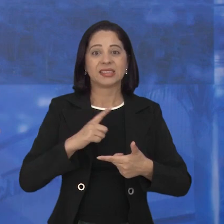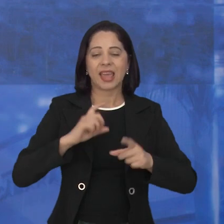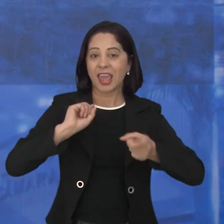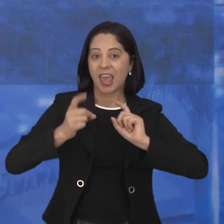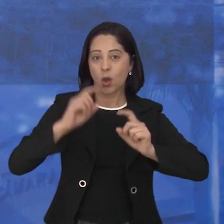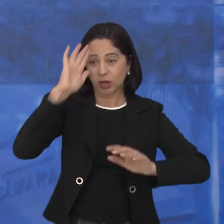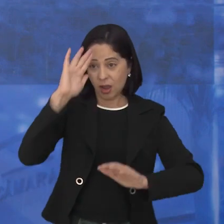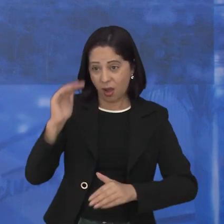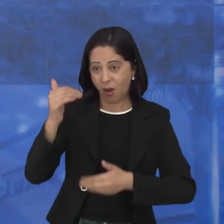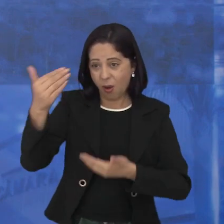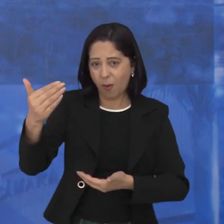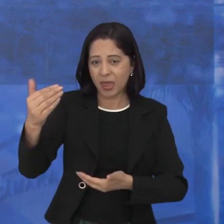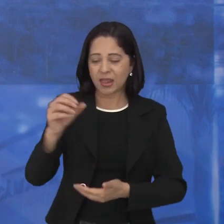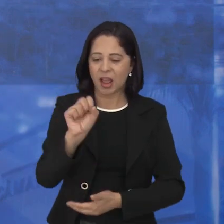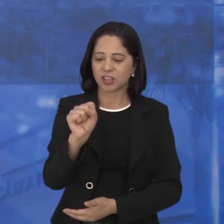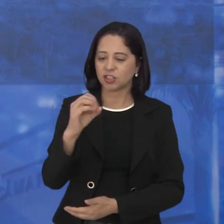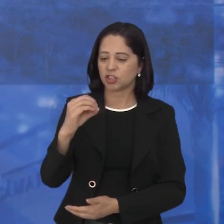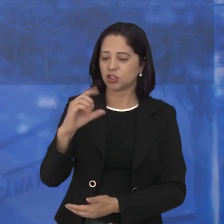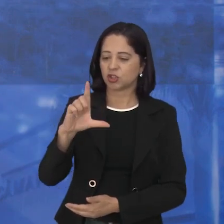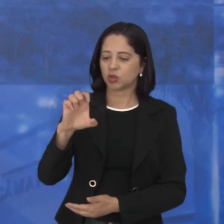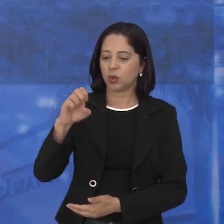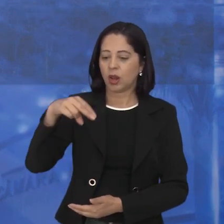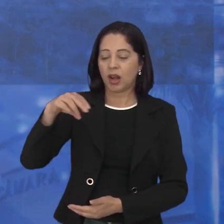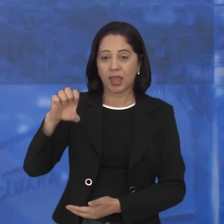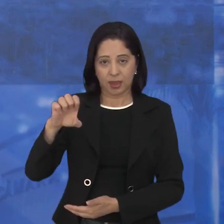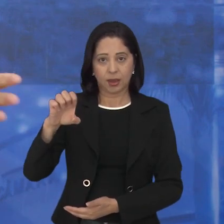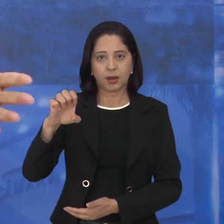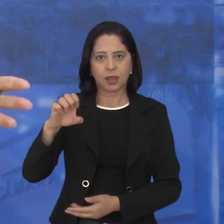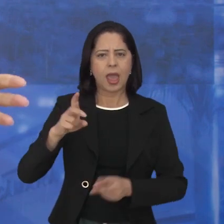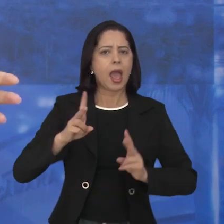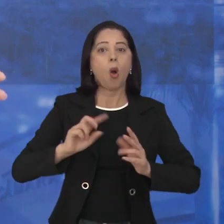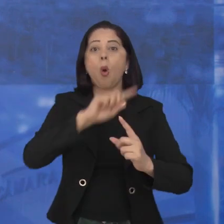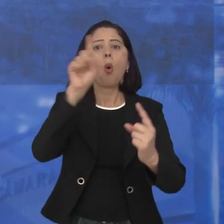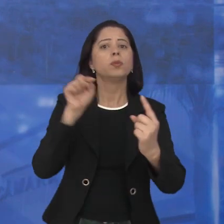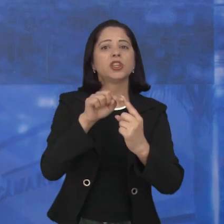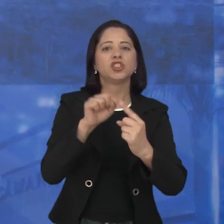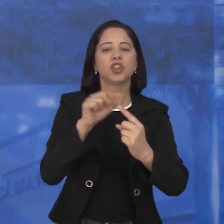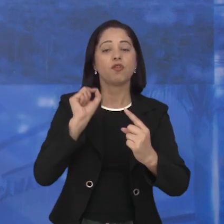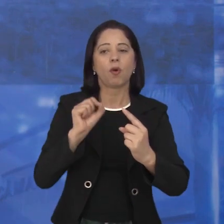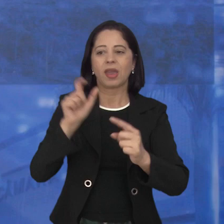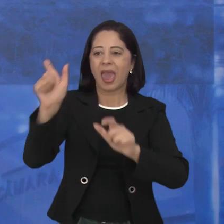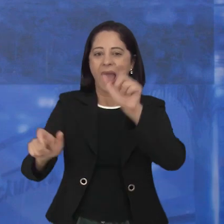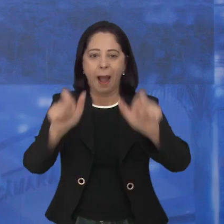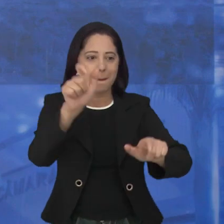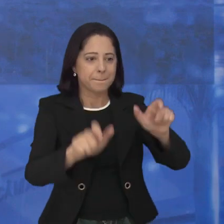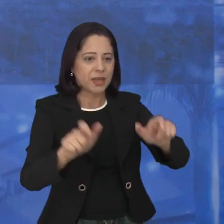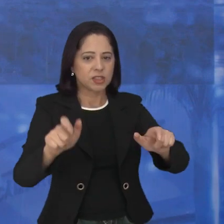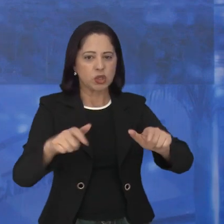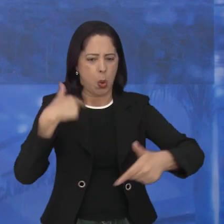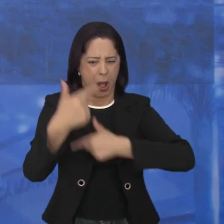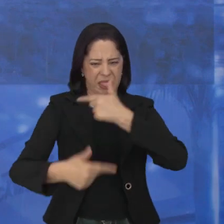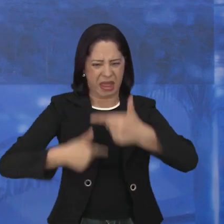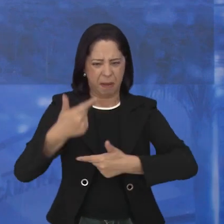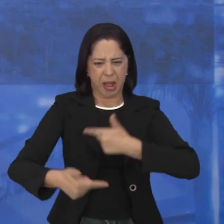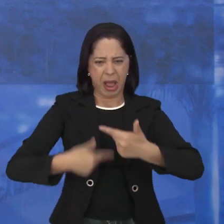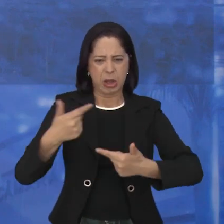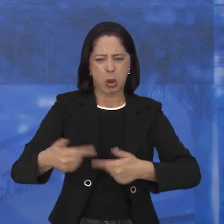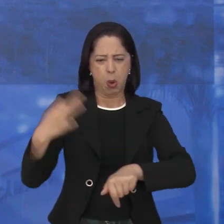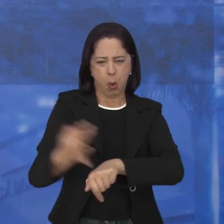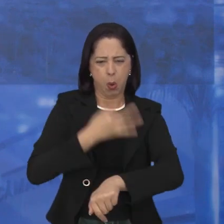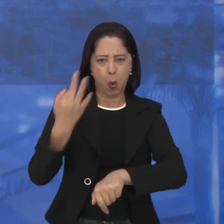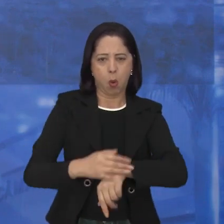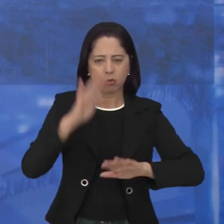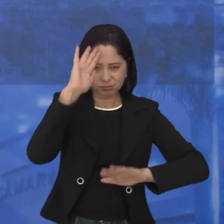chamadas sessões solenes são cerimônias que acontecem aqui na casa para homenagear pessoas que prestam serviços